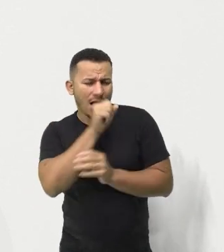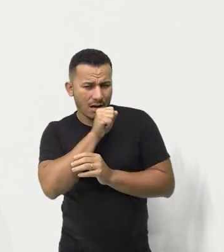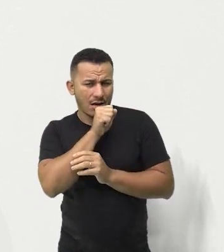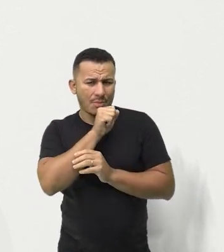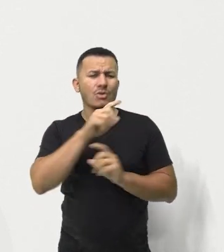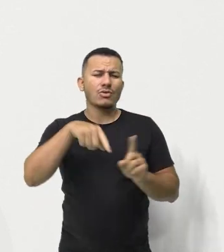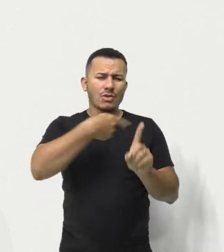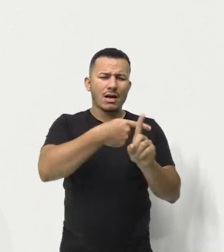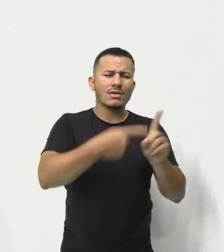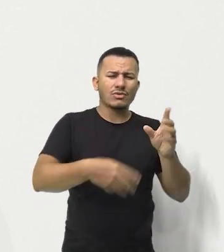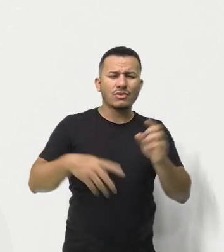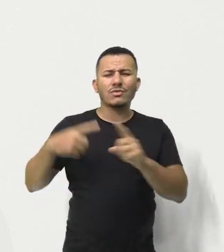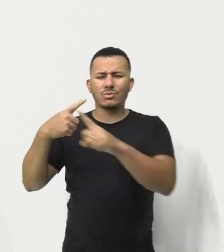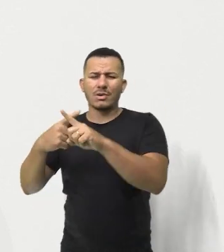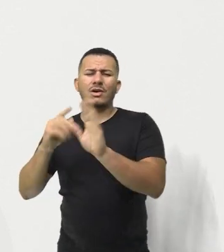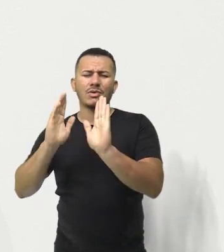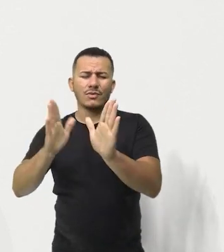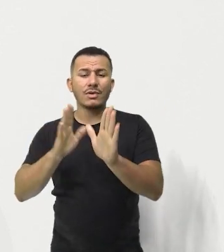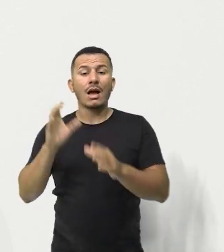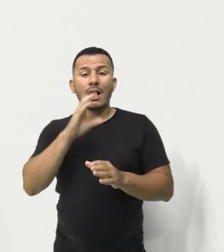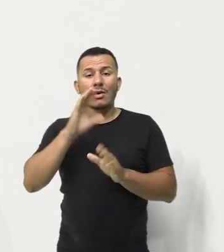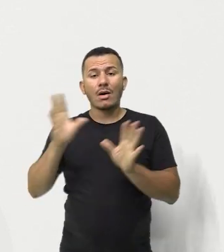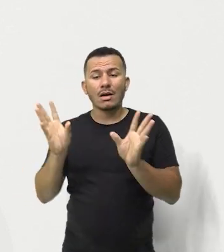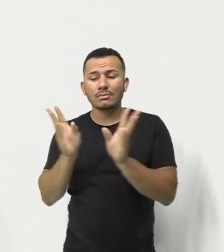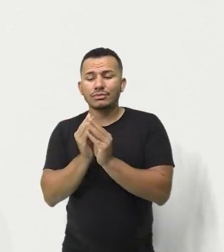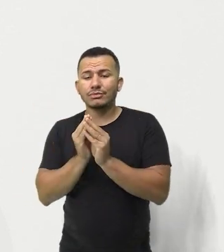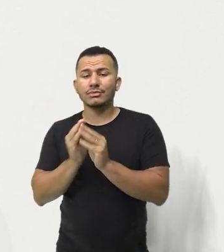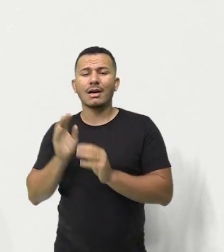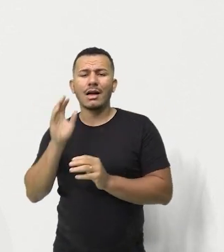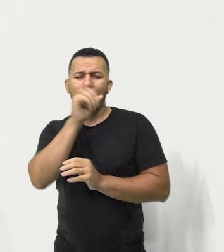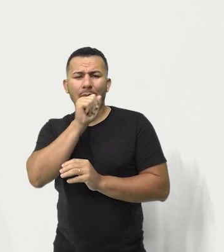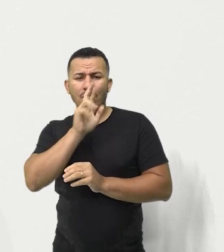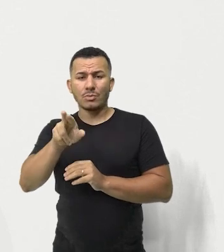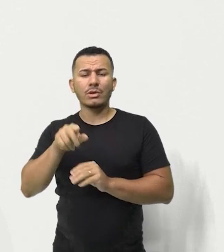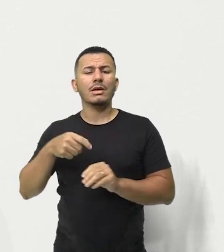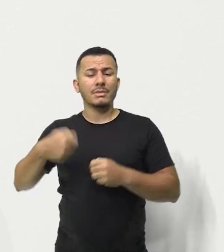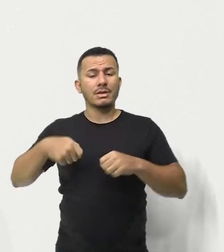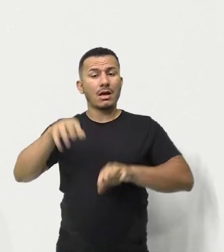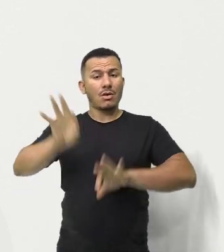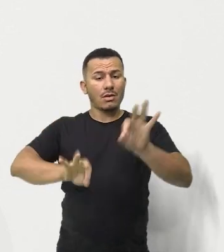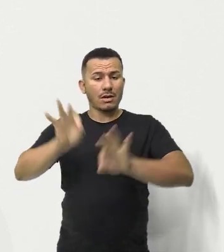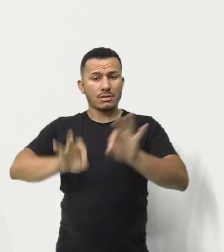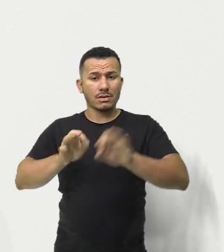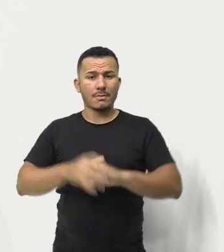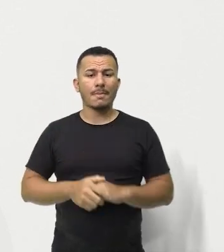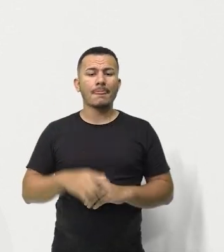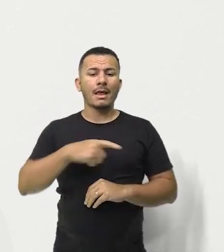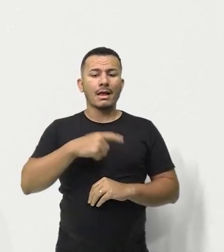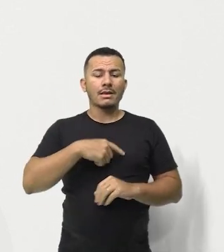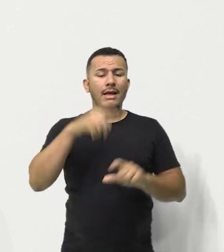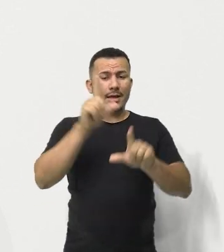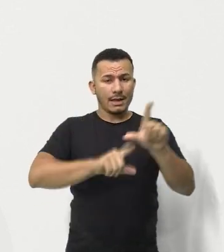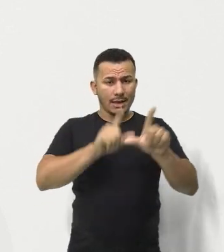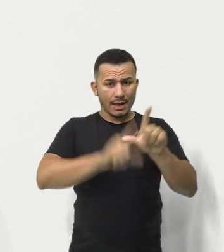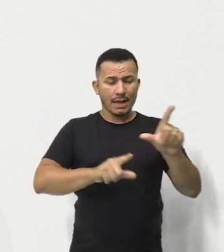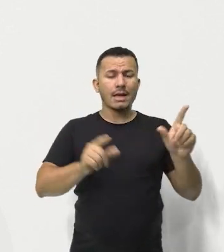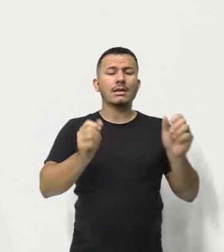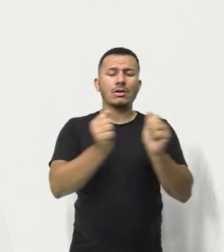o princípio otimizado, né? Já falei de aditivo, então qual é o princípio otimizado?